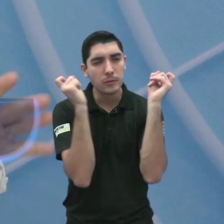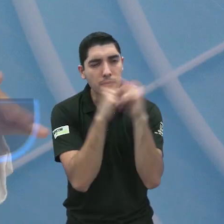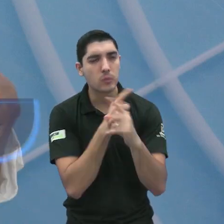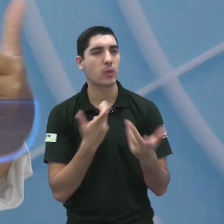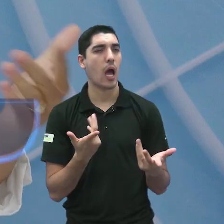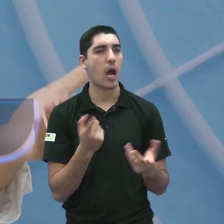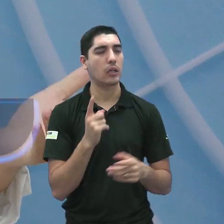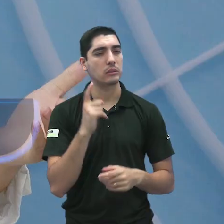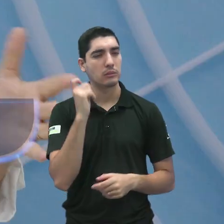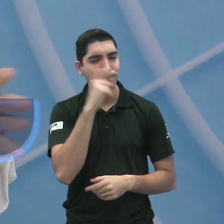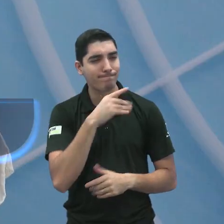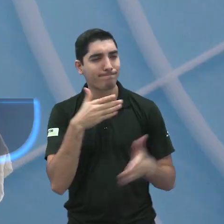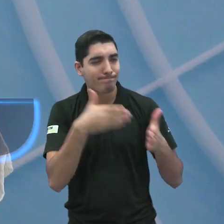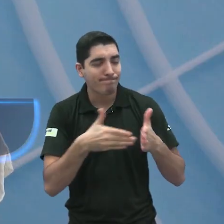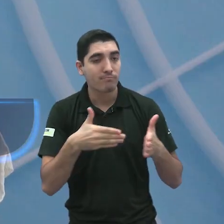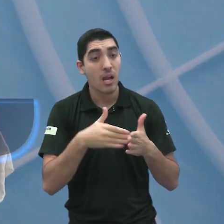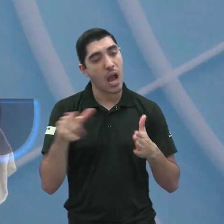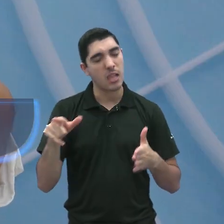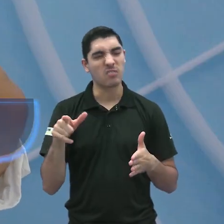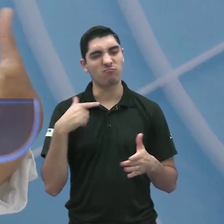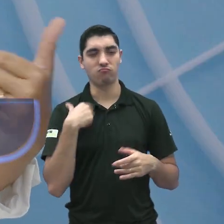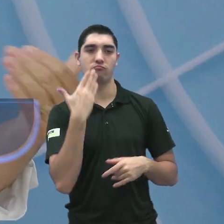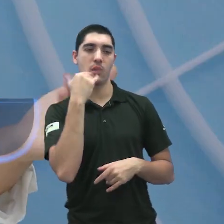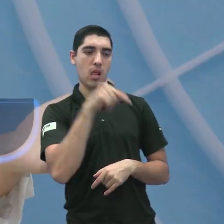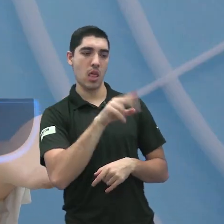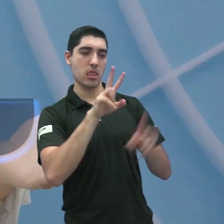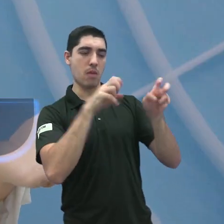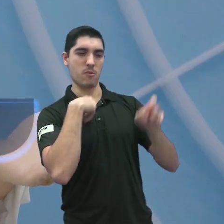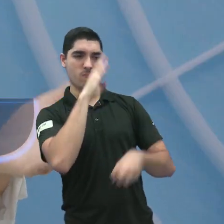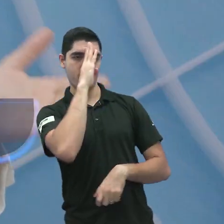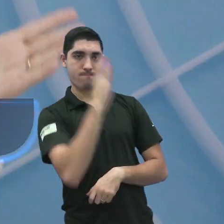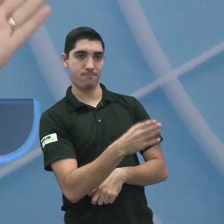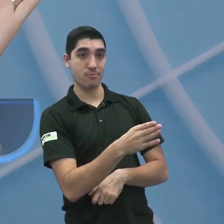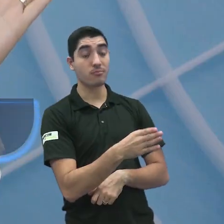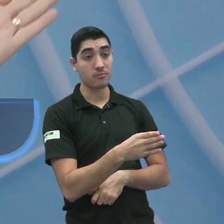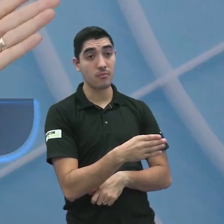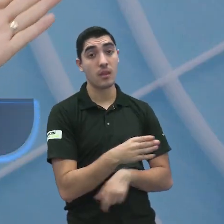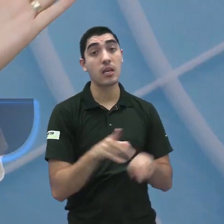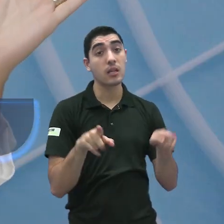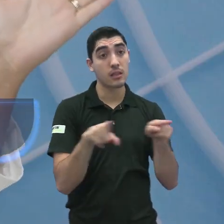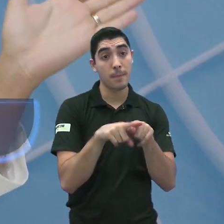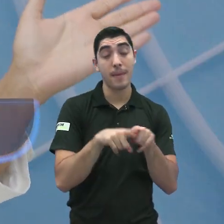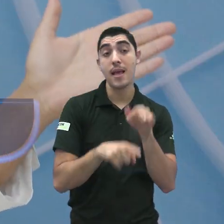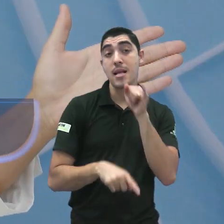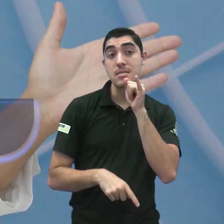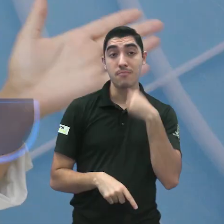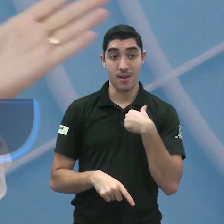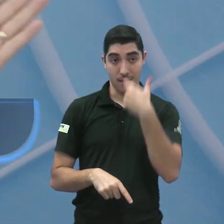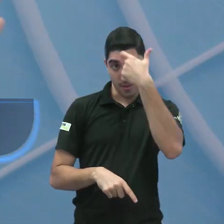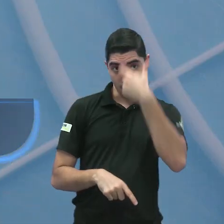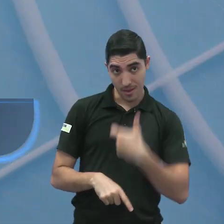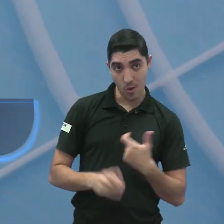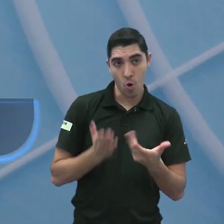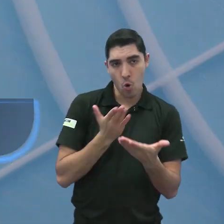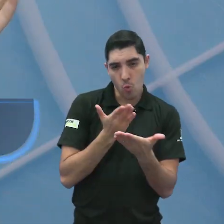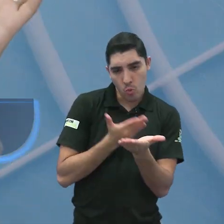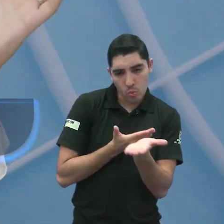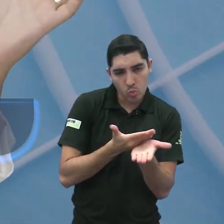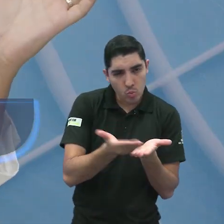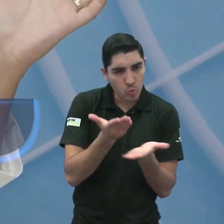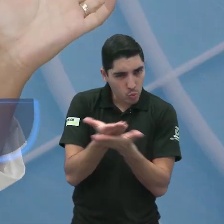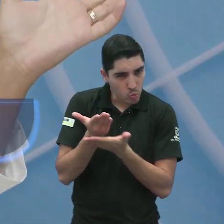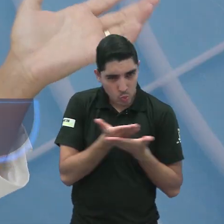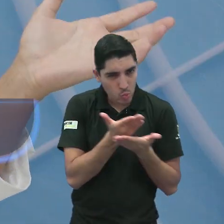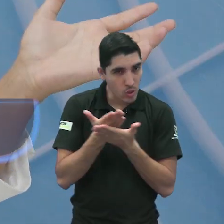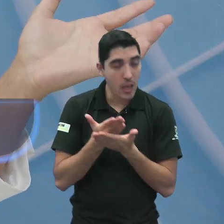e até por aquela questão que eu disse do pensamento no bem-estar, né? Eu mesmo comecei estudando